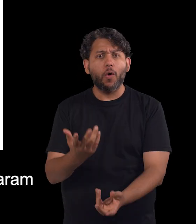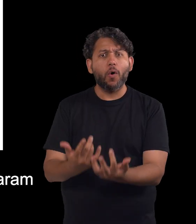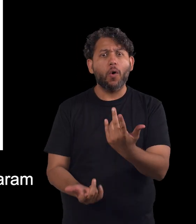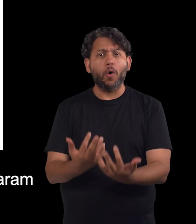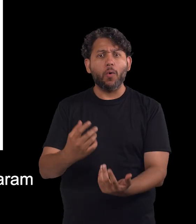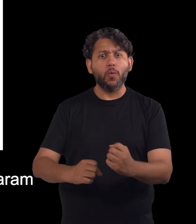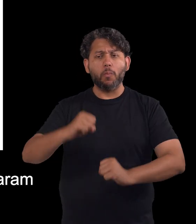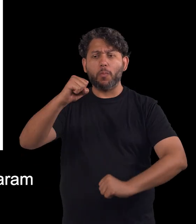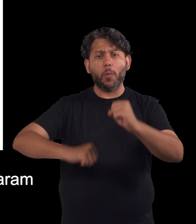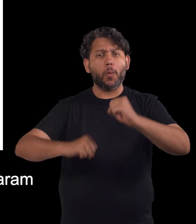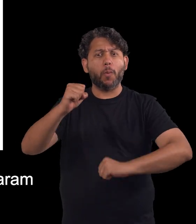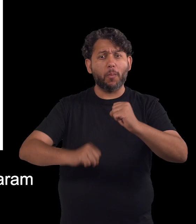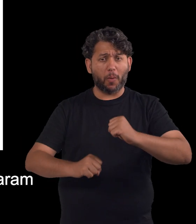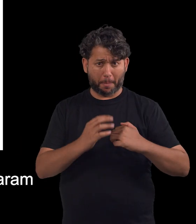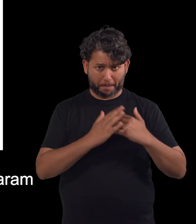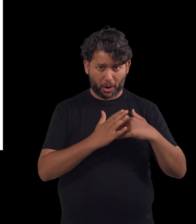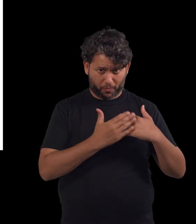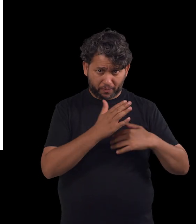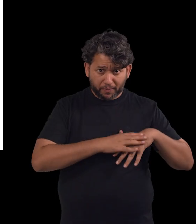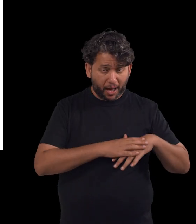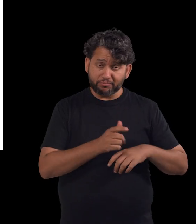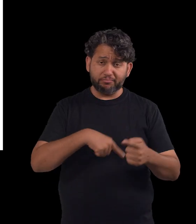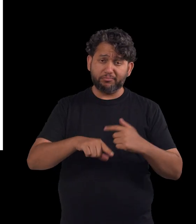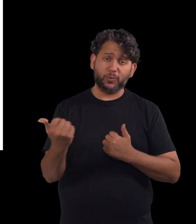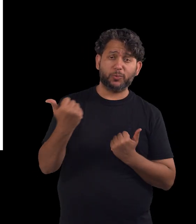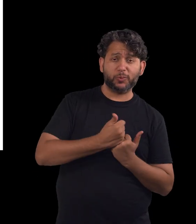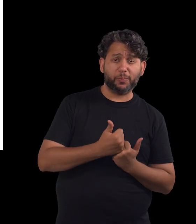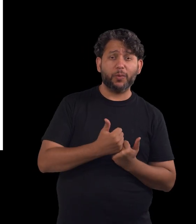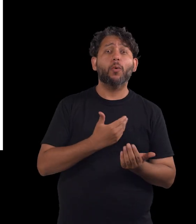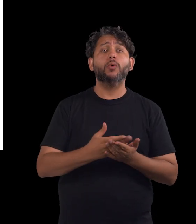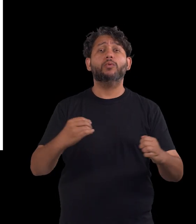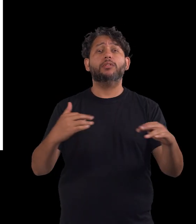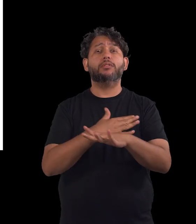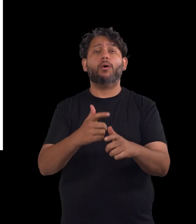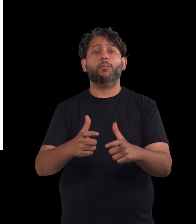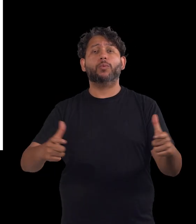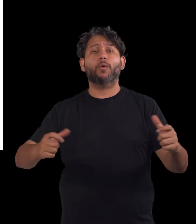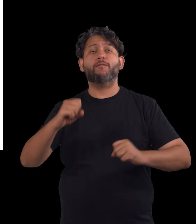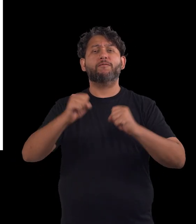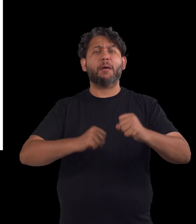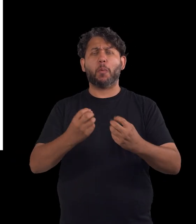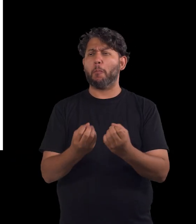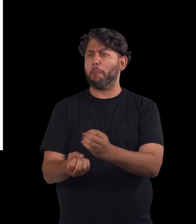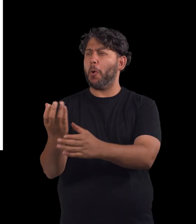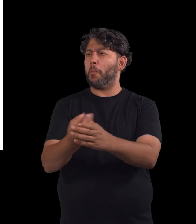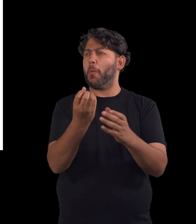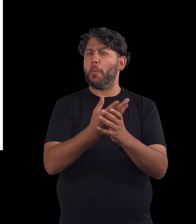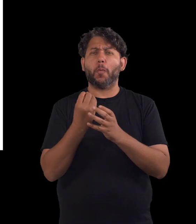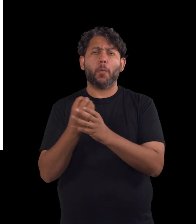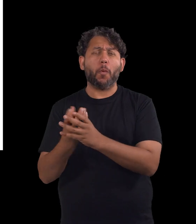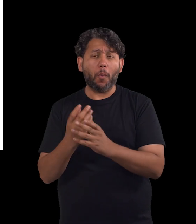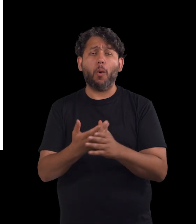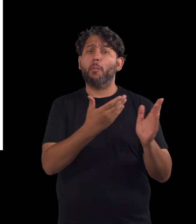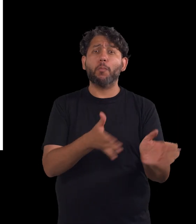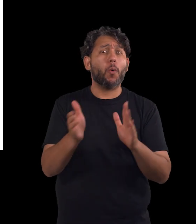a substituir muitos trabalhos manuais. As cidades cresceram, as fábricas se multiplicaram, e a produção em